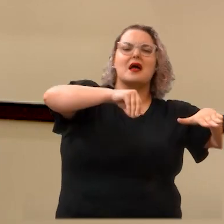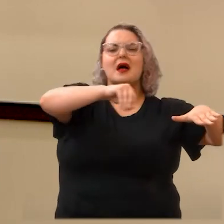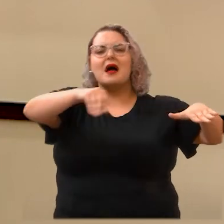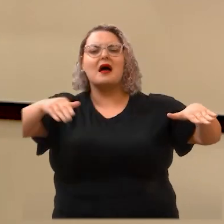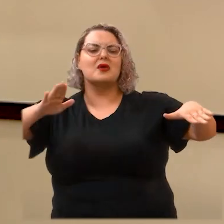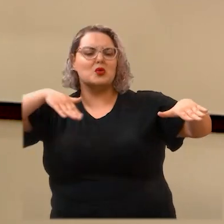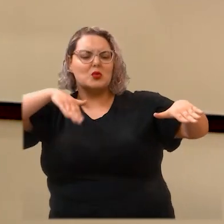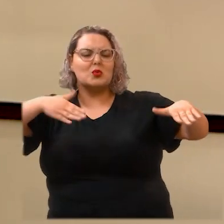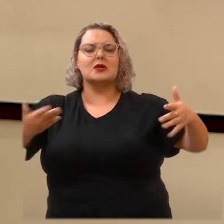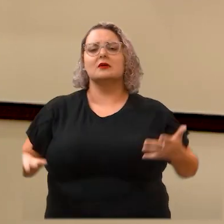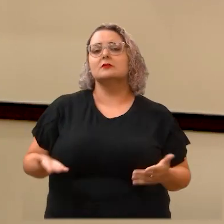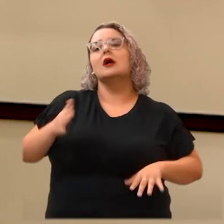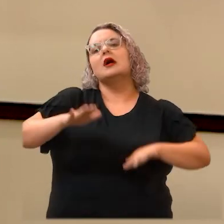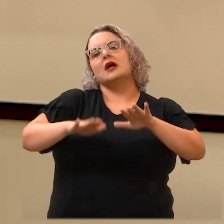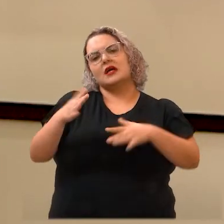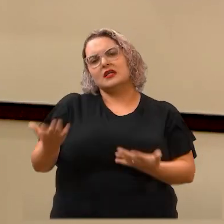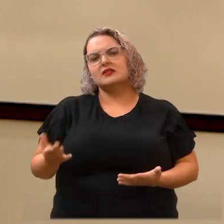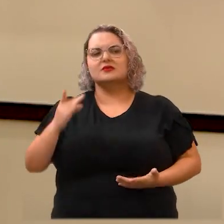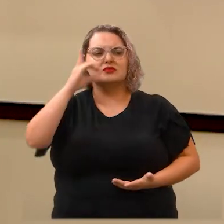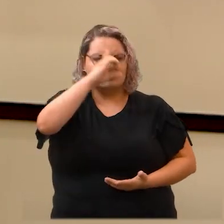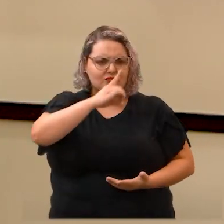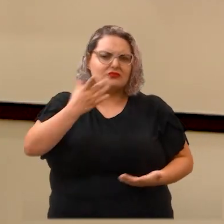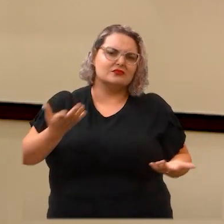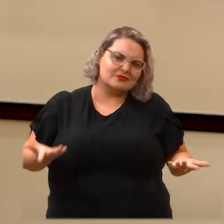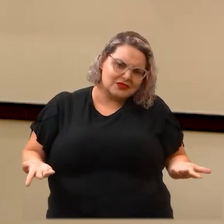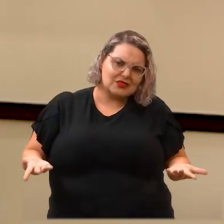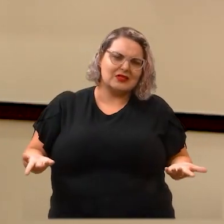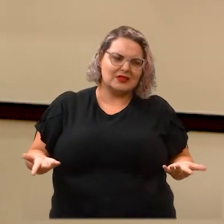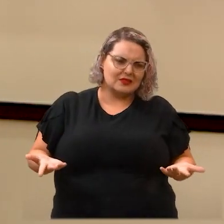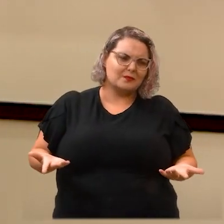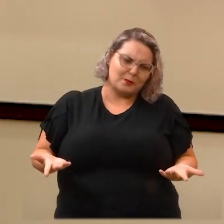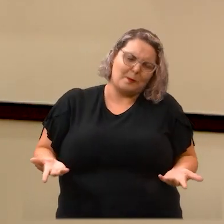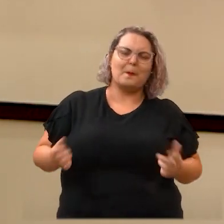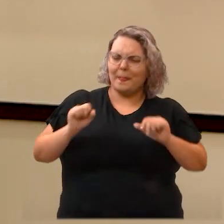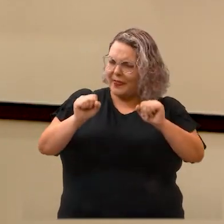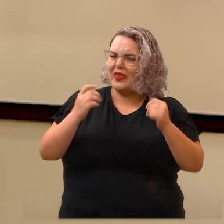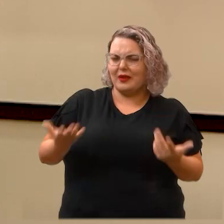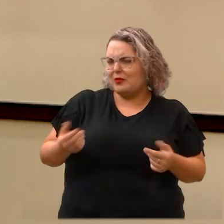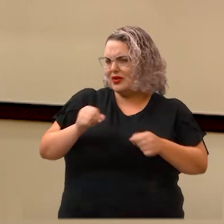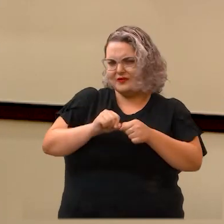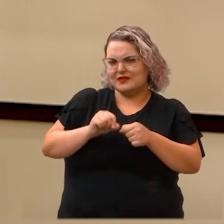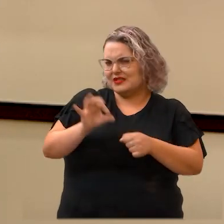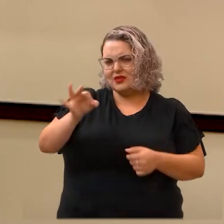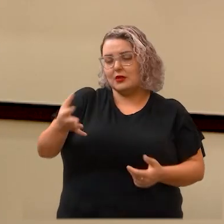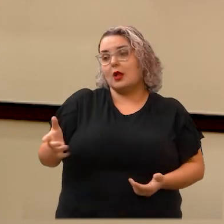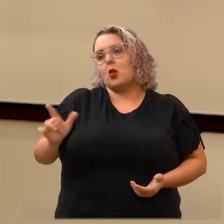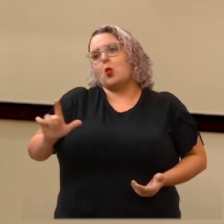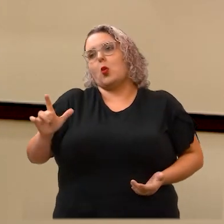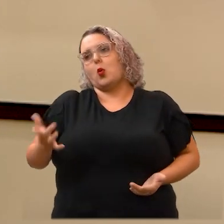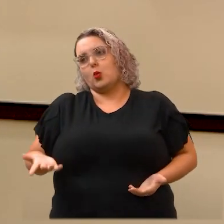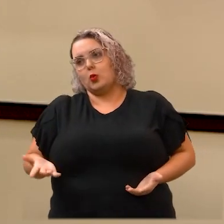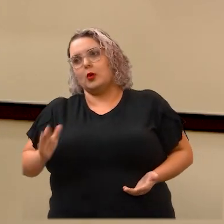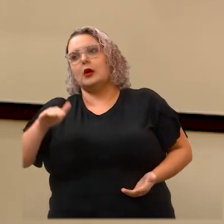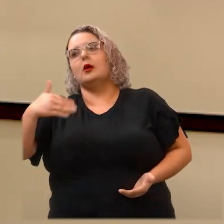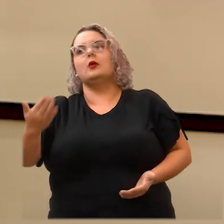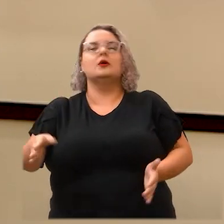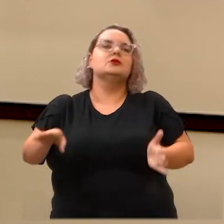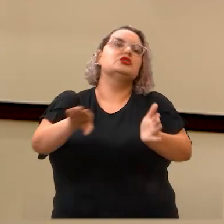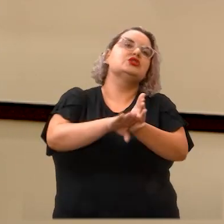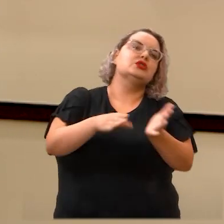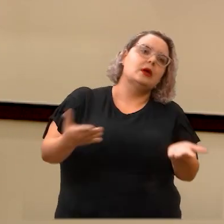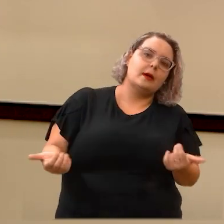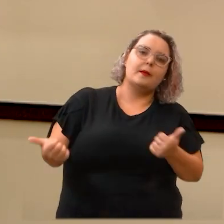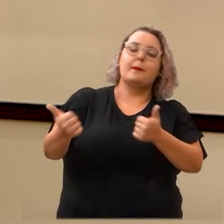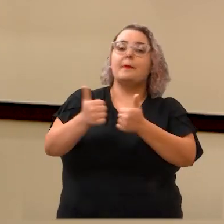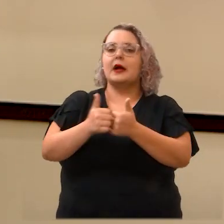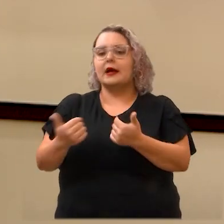eu acho que de vez em quando aos domingos né você deve fazer isso com certeza é claro que aí quando chegar